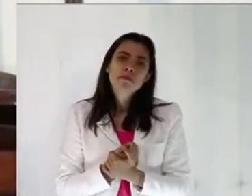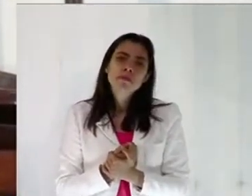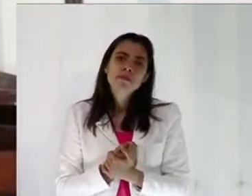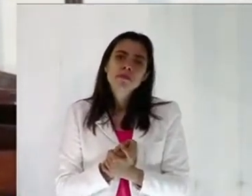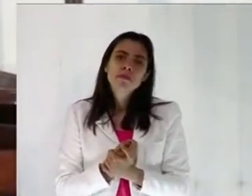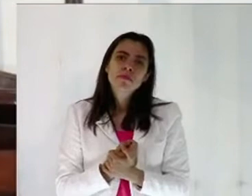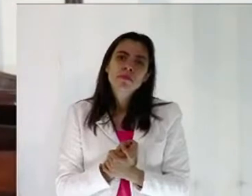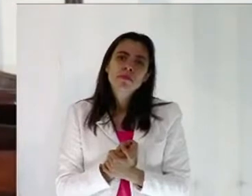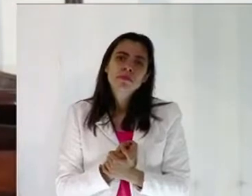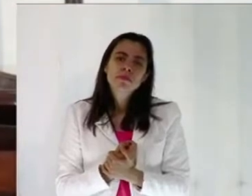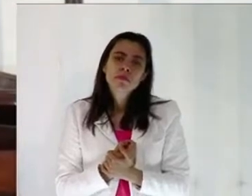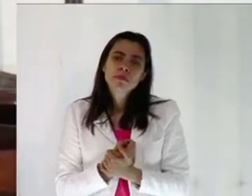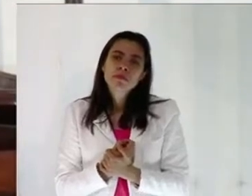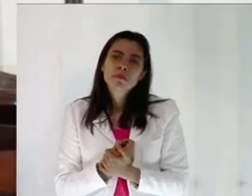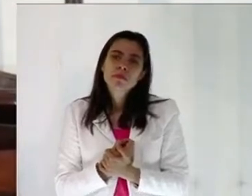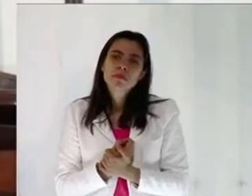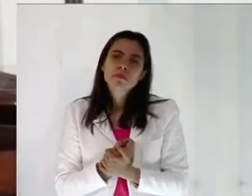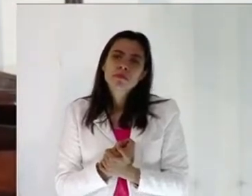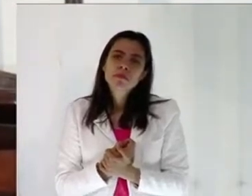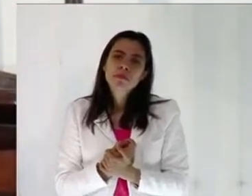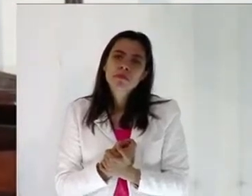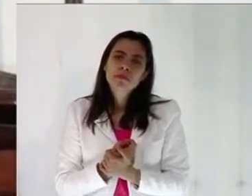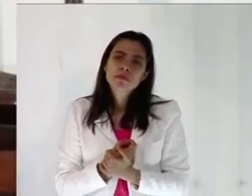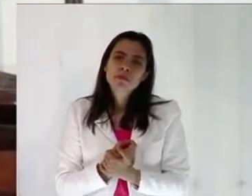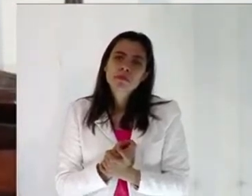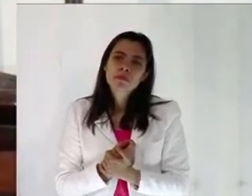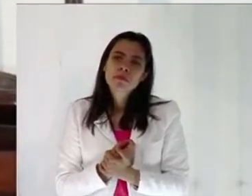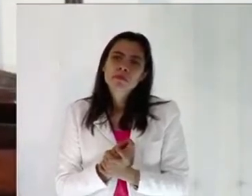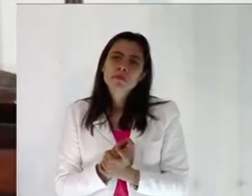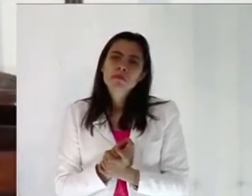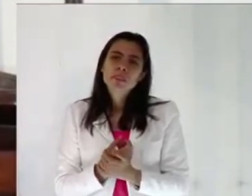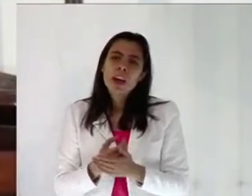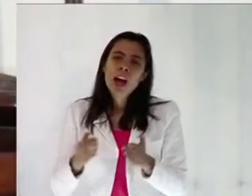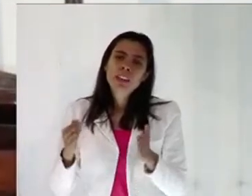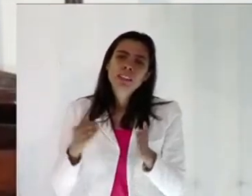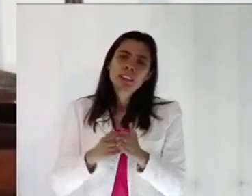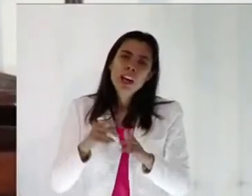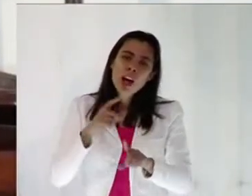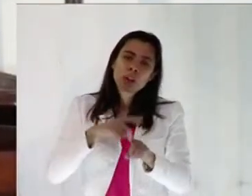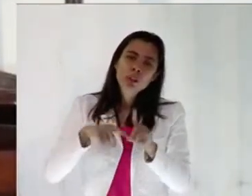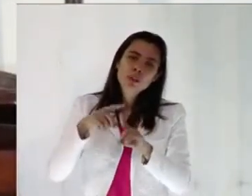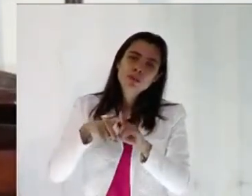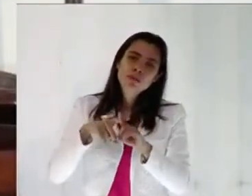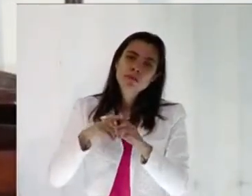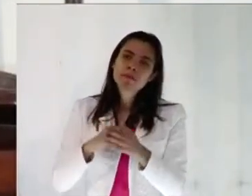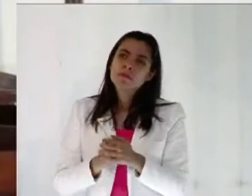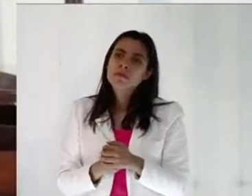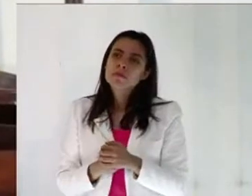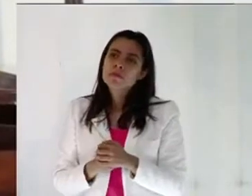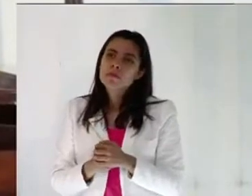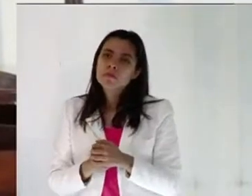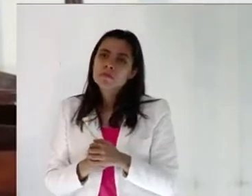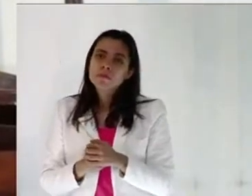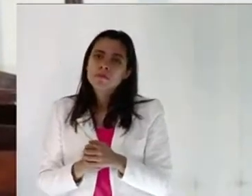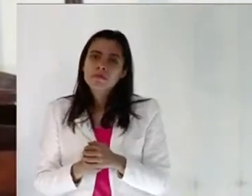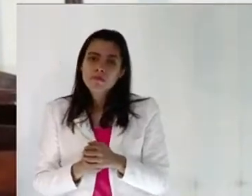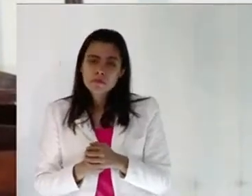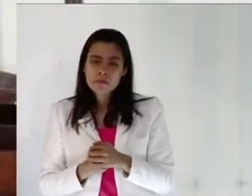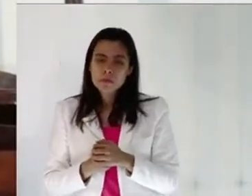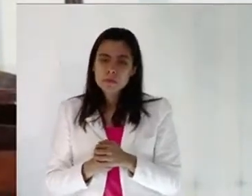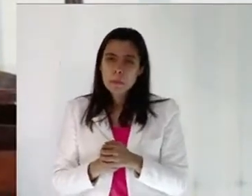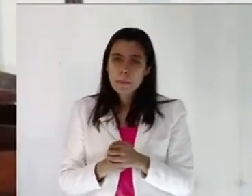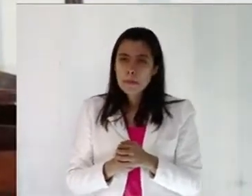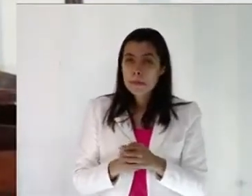o seu filho até o madeiro, até a cruz. Mas haverá aqui daqui a pouco um divisor de águas,